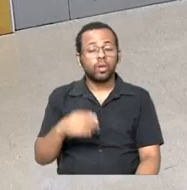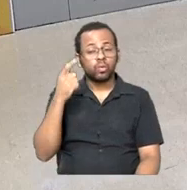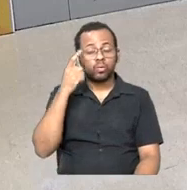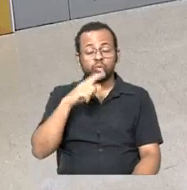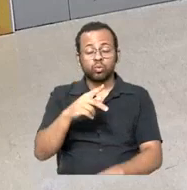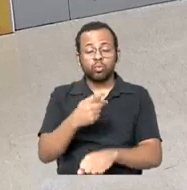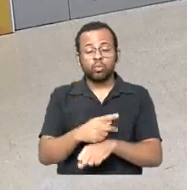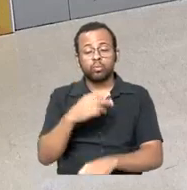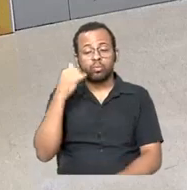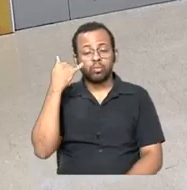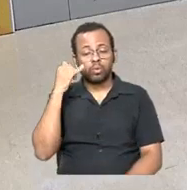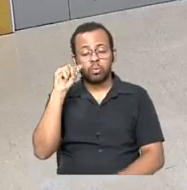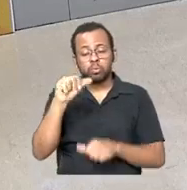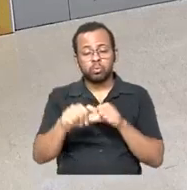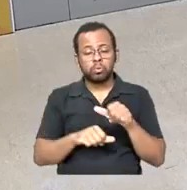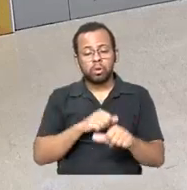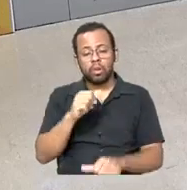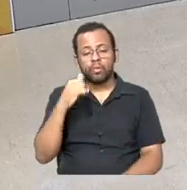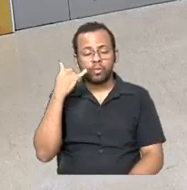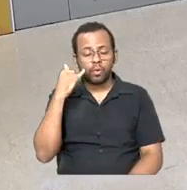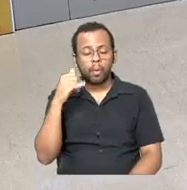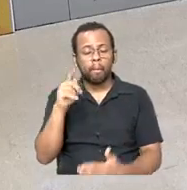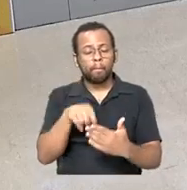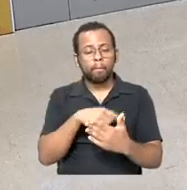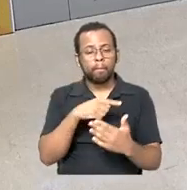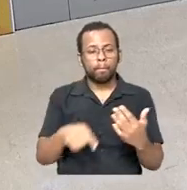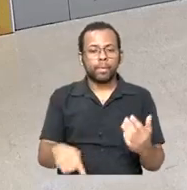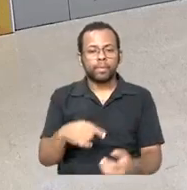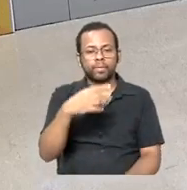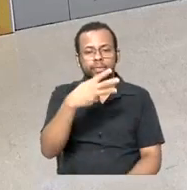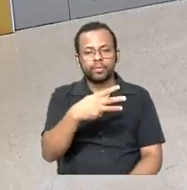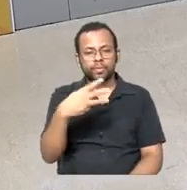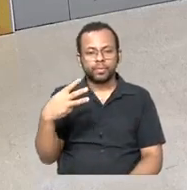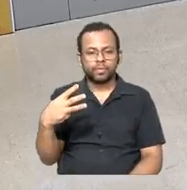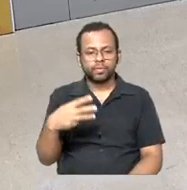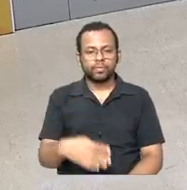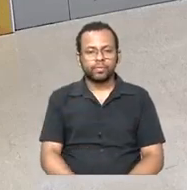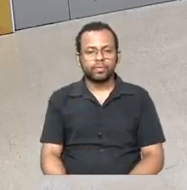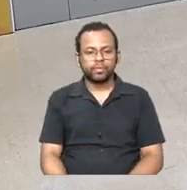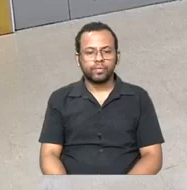para você trocar de telefone marque 33